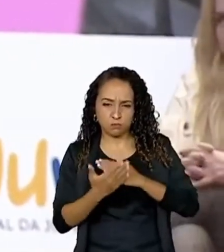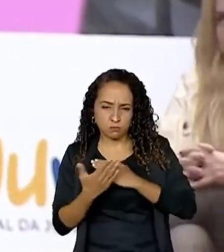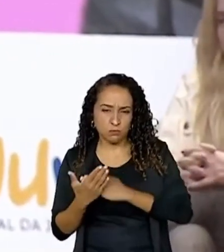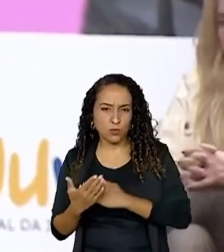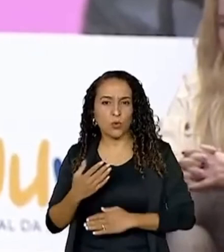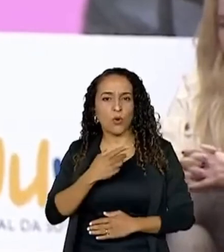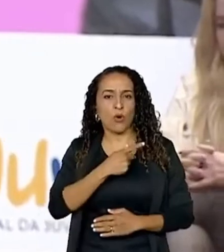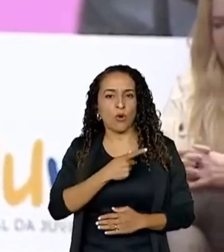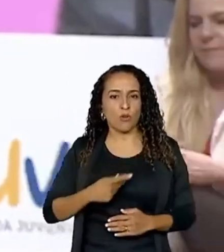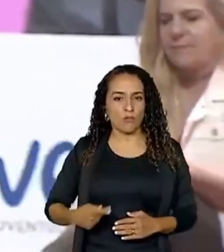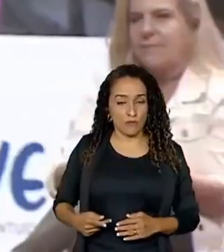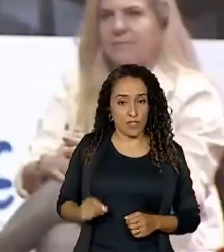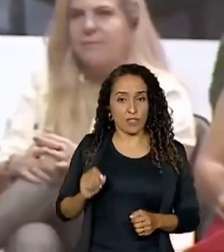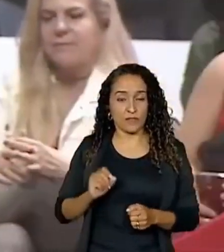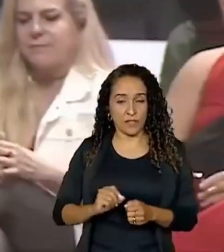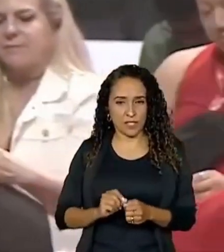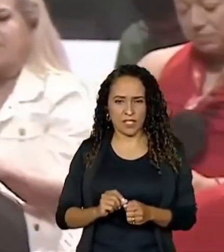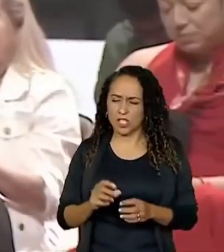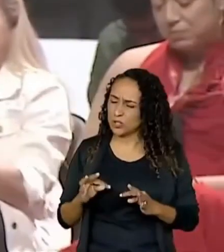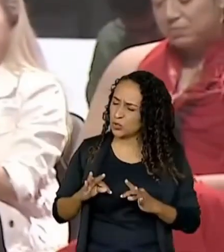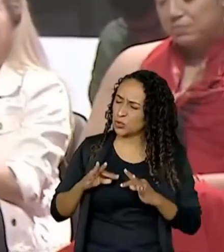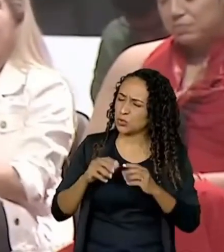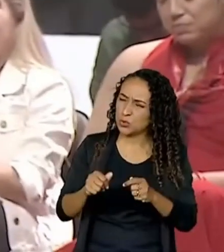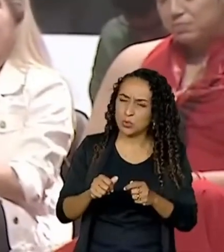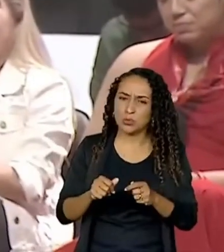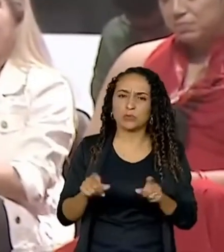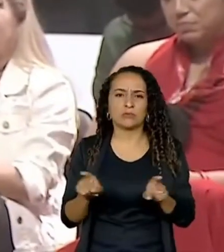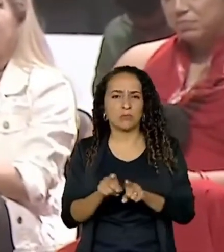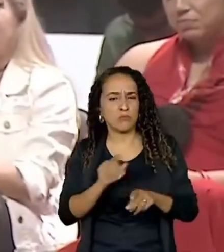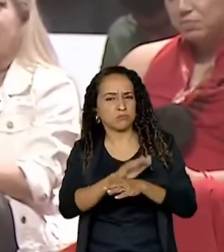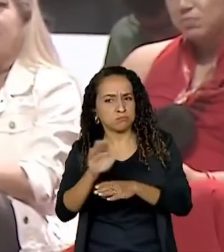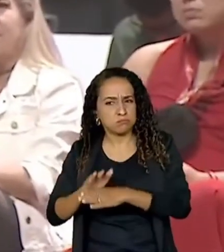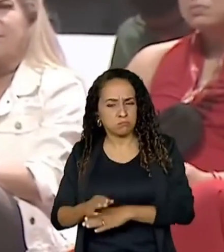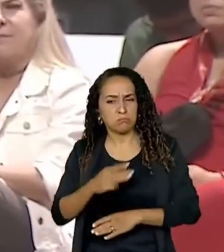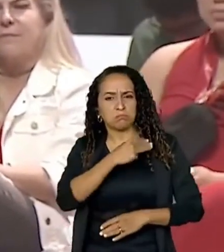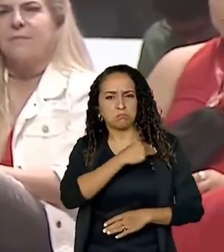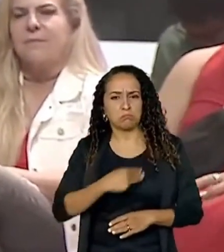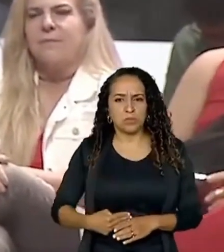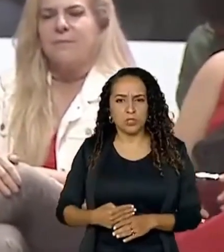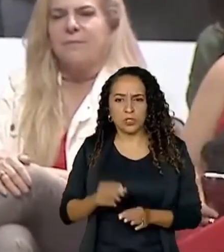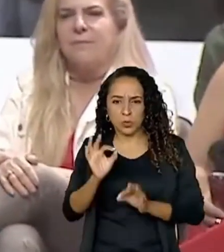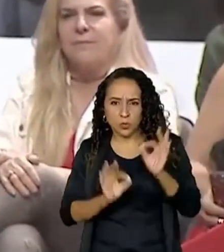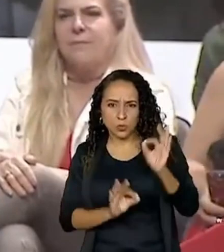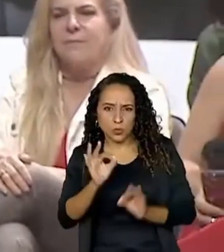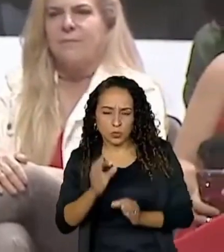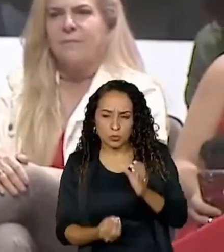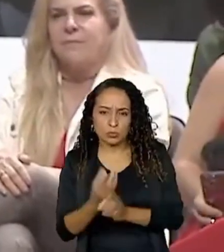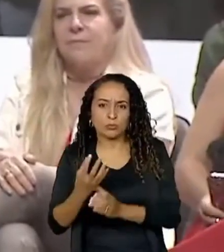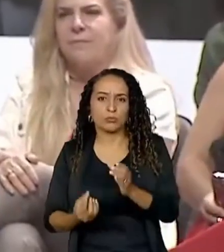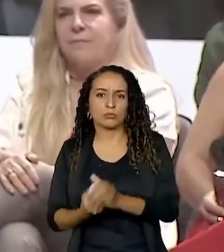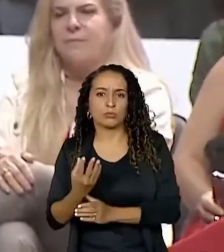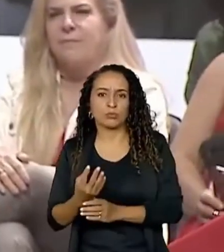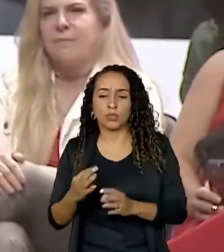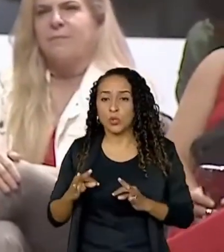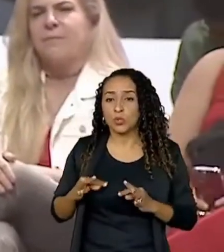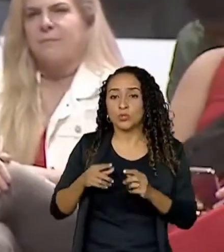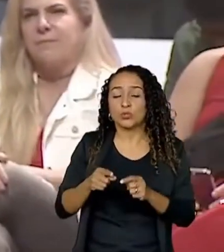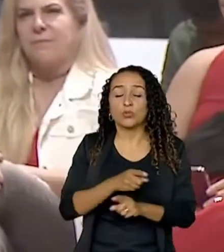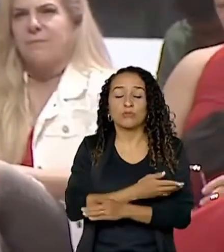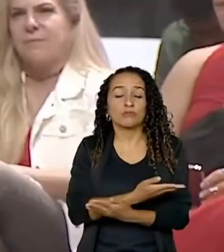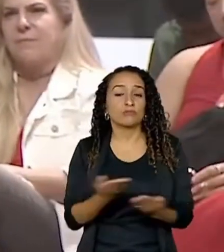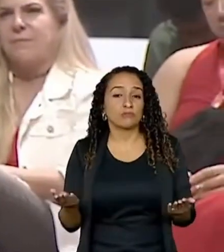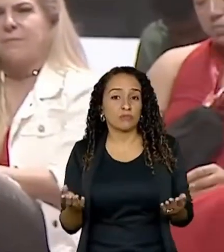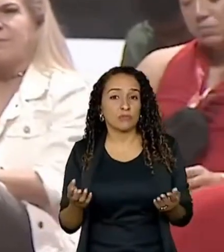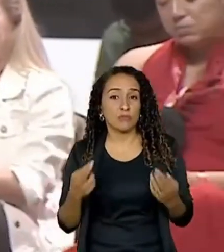fazer, tudo que vocês ajudaram os ministros e as ministras a construírem, tudo que vocês acabaram